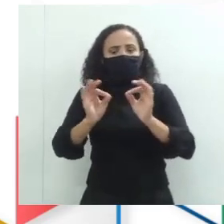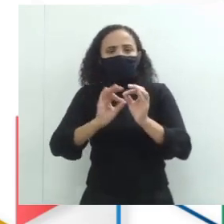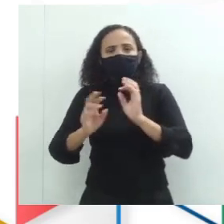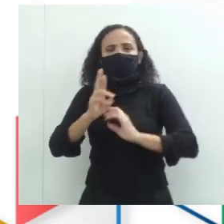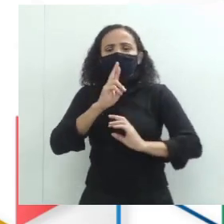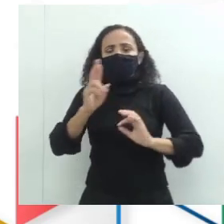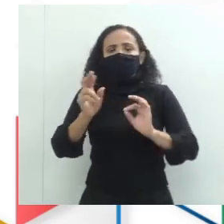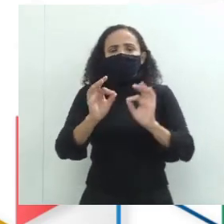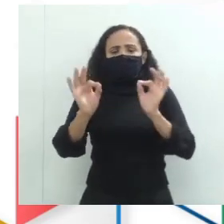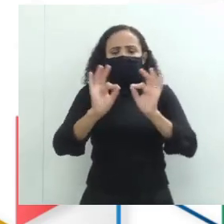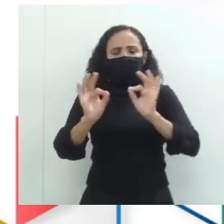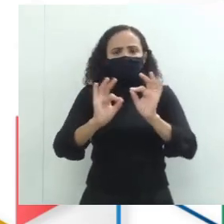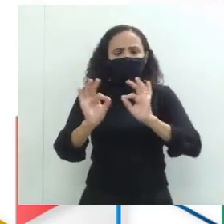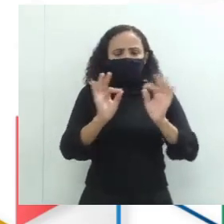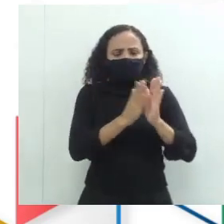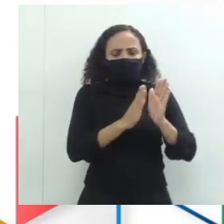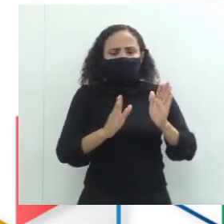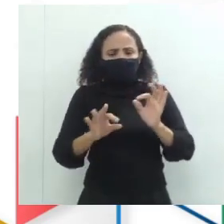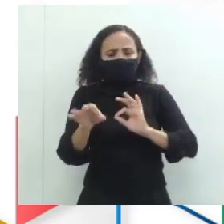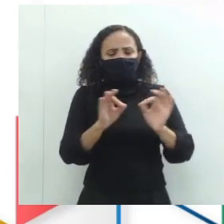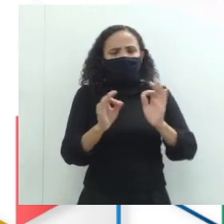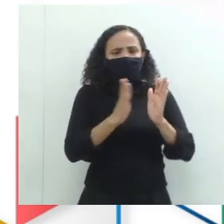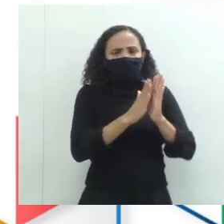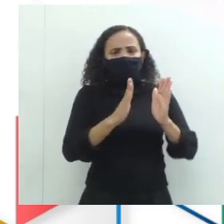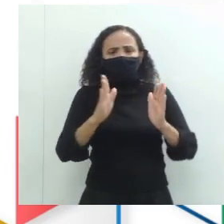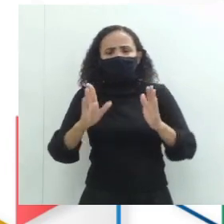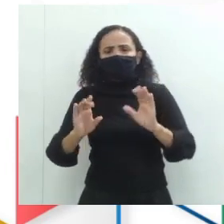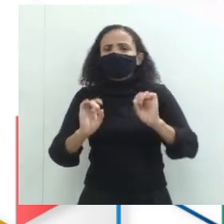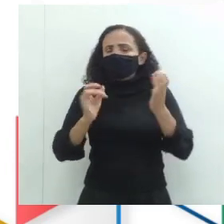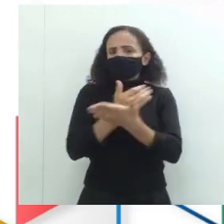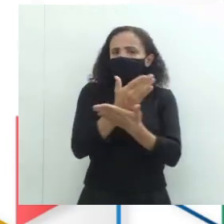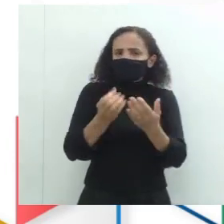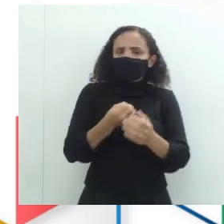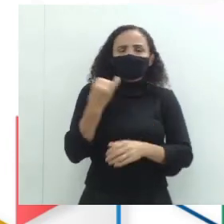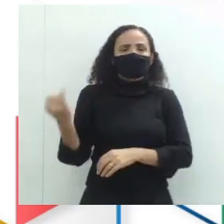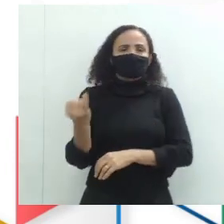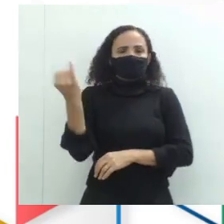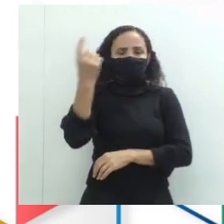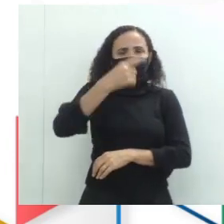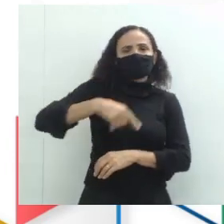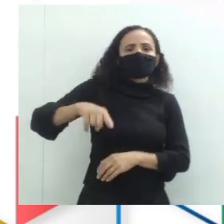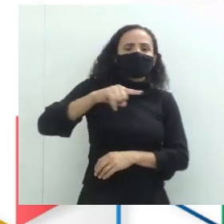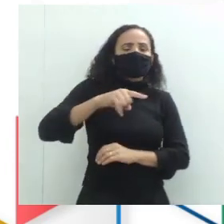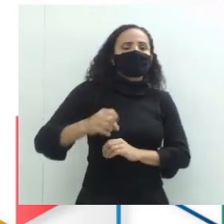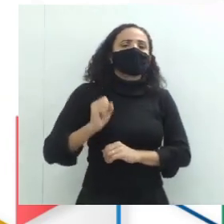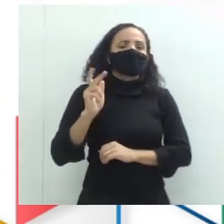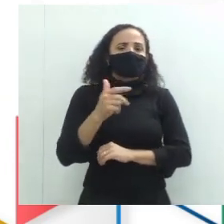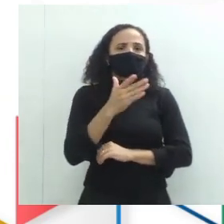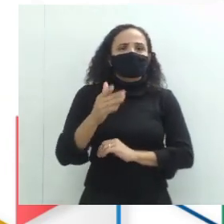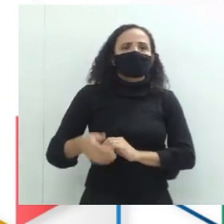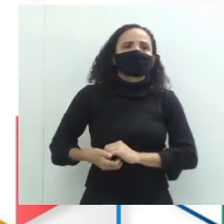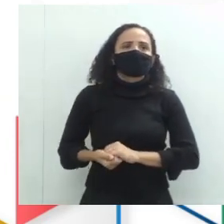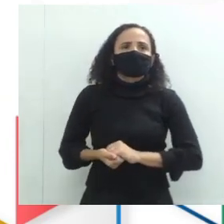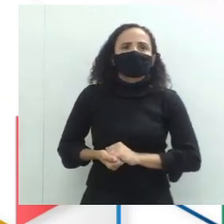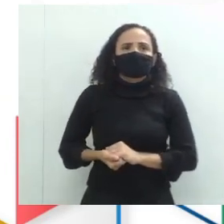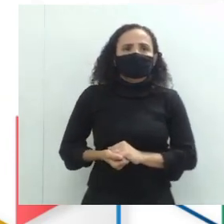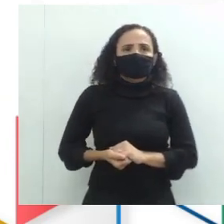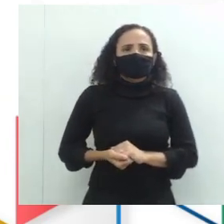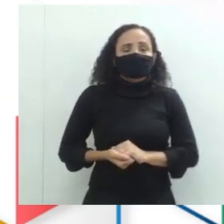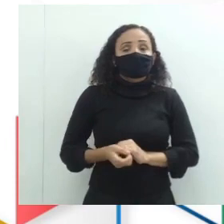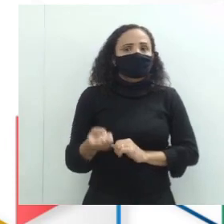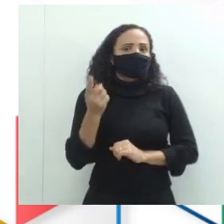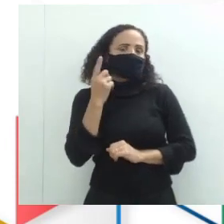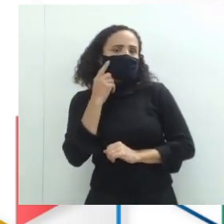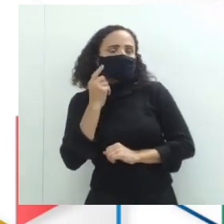na equação. Se não der igual o valor, tá errado. É uma forma também de resolver, tá bom? Segue comigo agora.